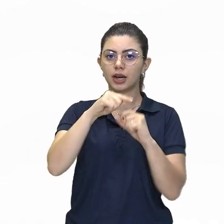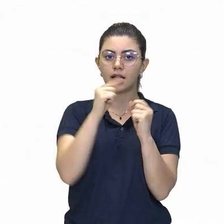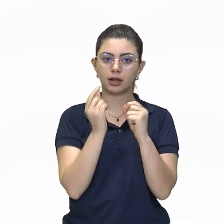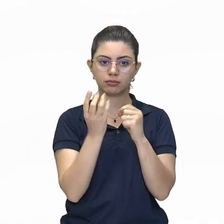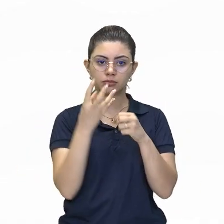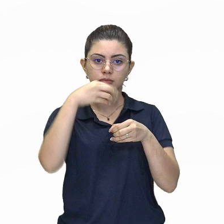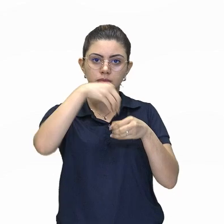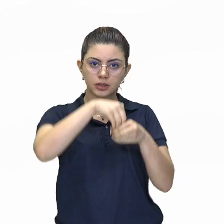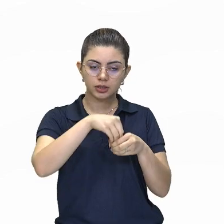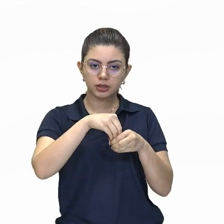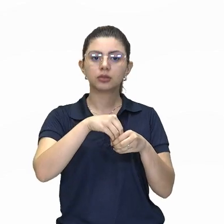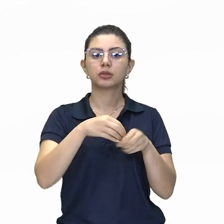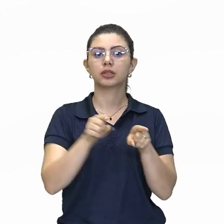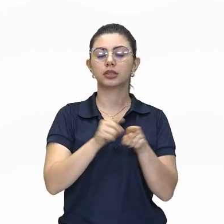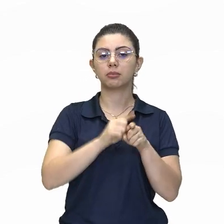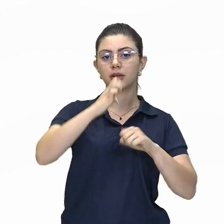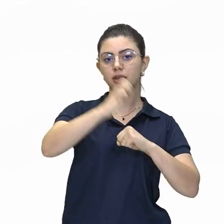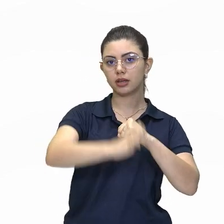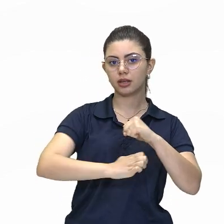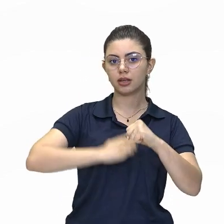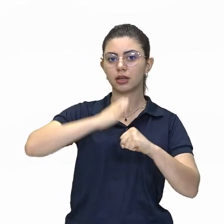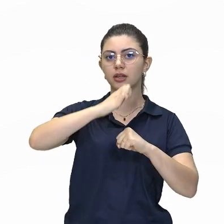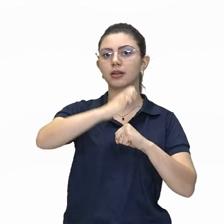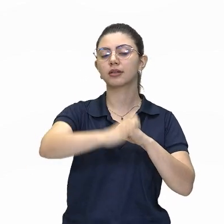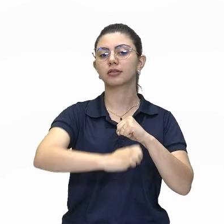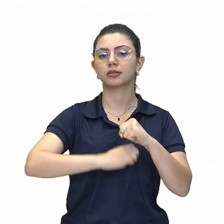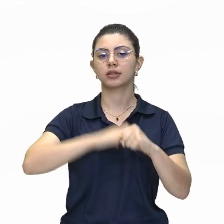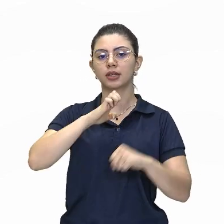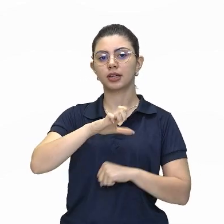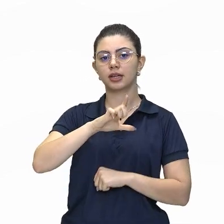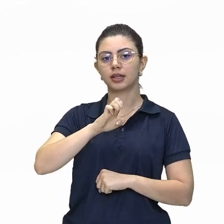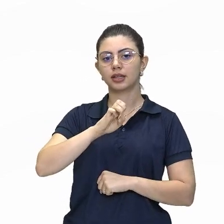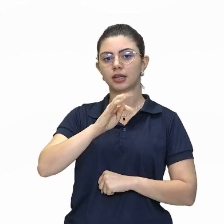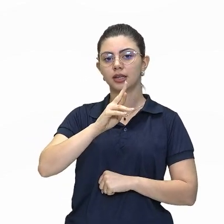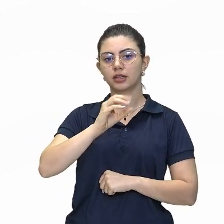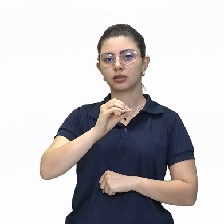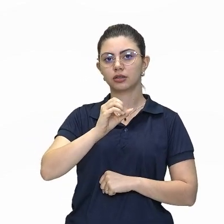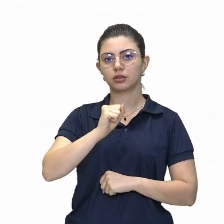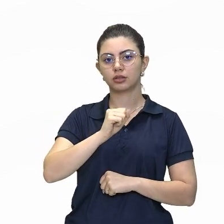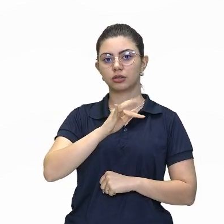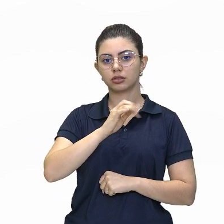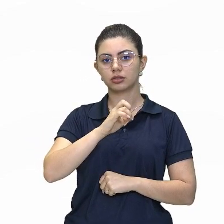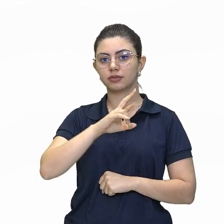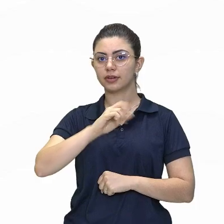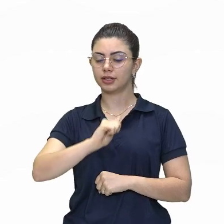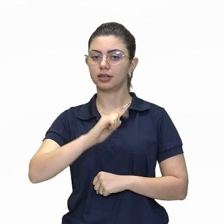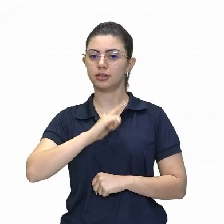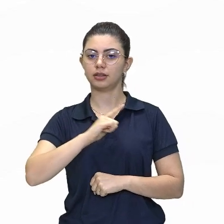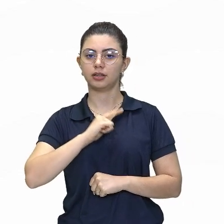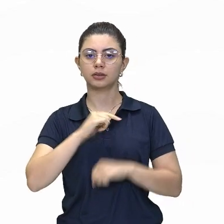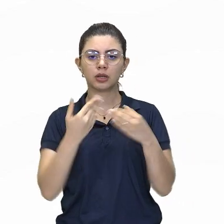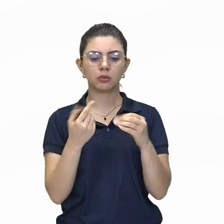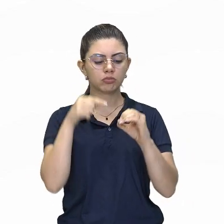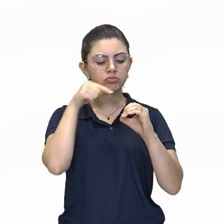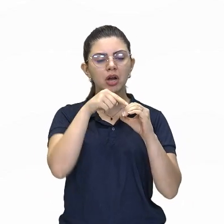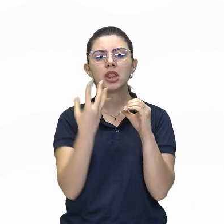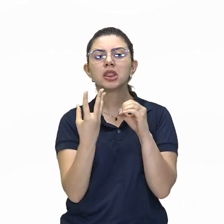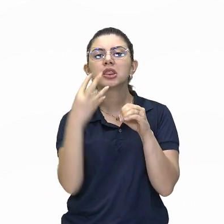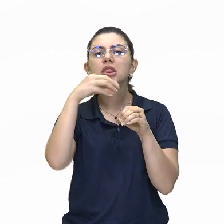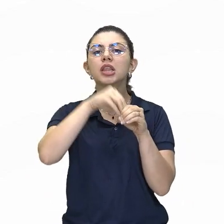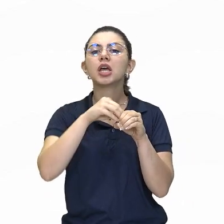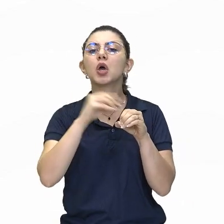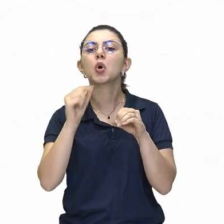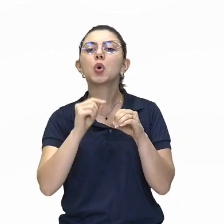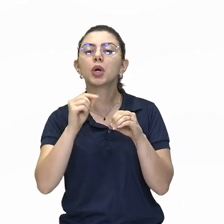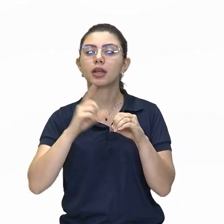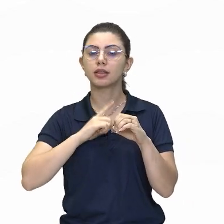possuem um núcleo e também uma eletrosfera. No núcleo estão contidos lá os prótons,